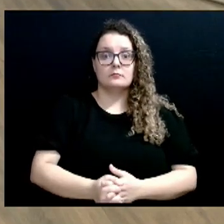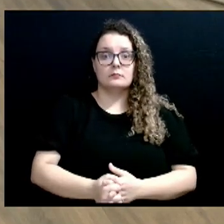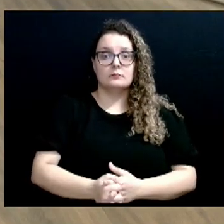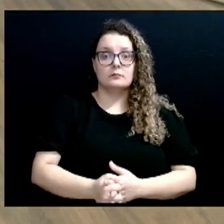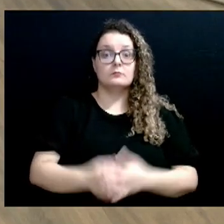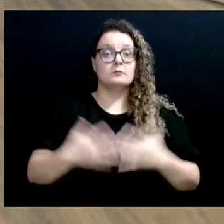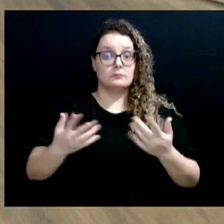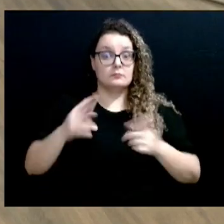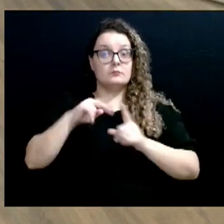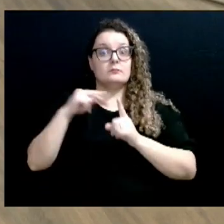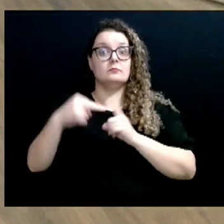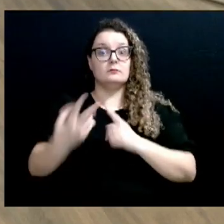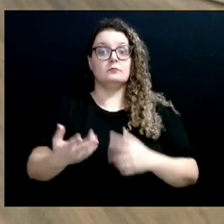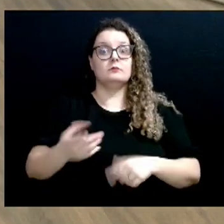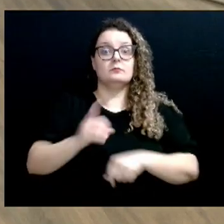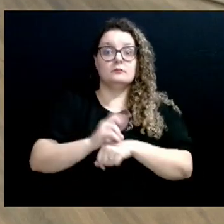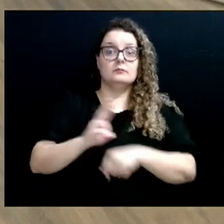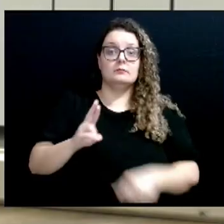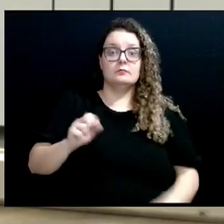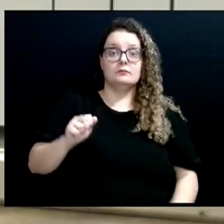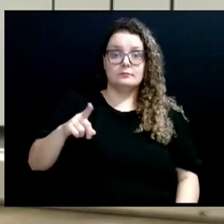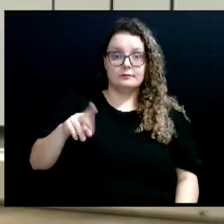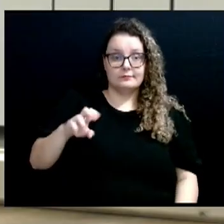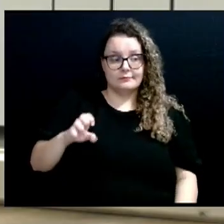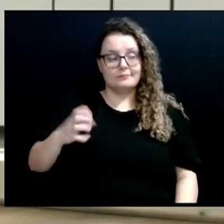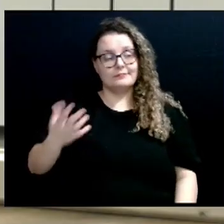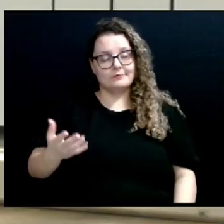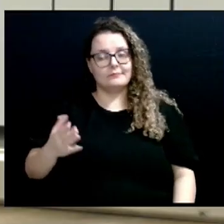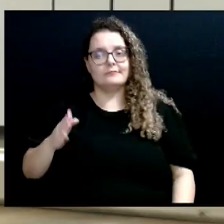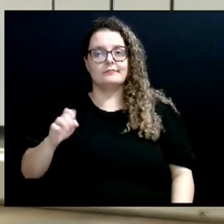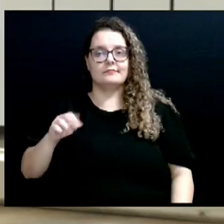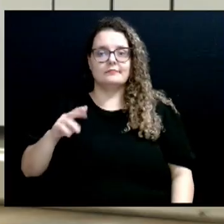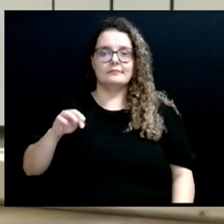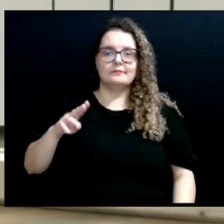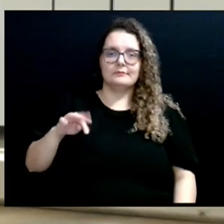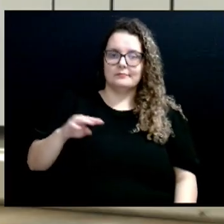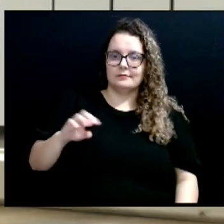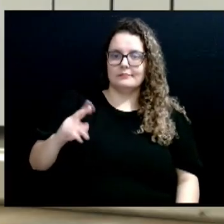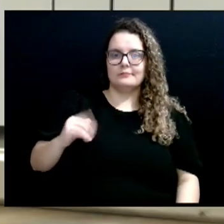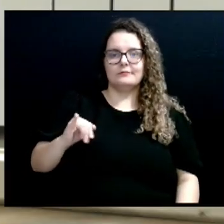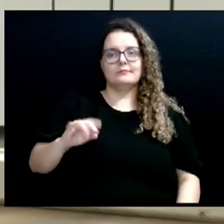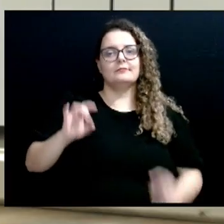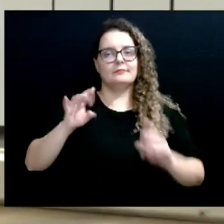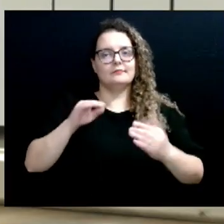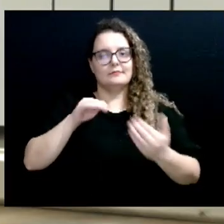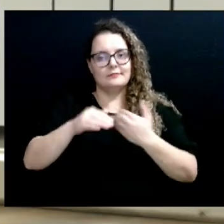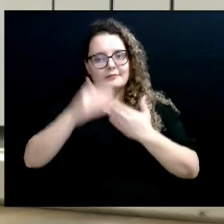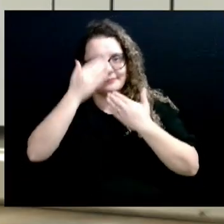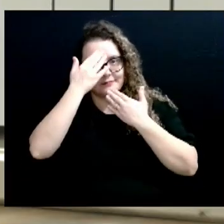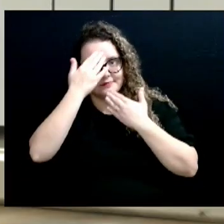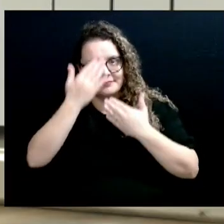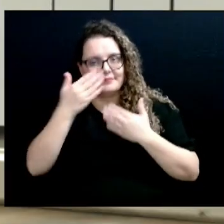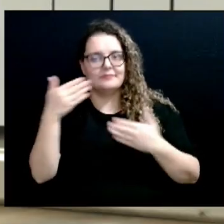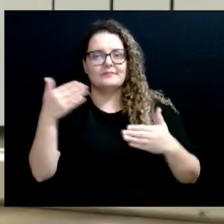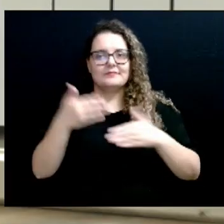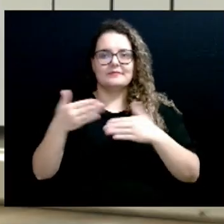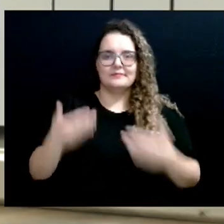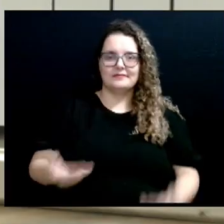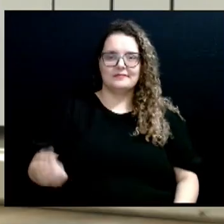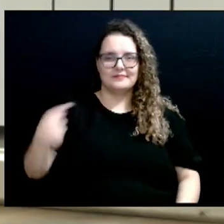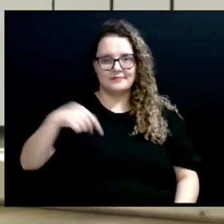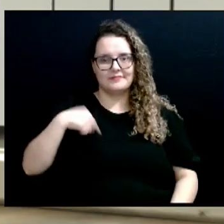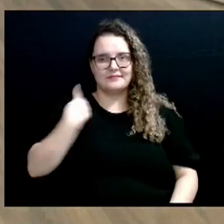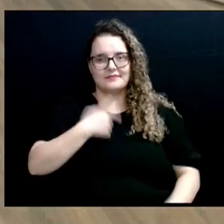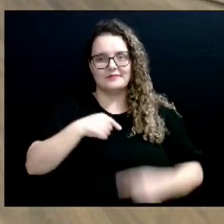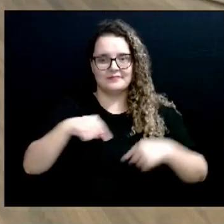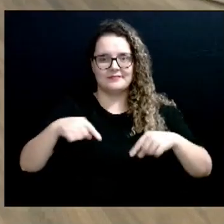vista do Dr. André Bertucci, especialista em trânsito. Doutor, muito obrigada por participar, por vir aqui no nosso estúdio dar a